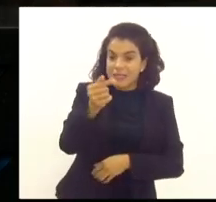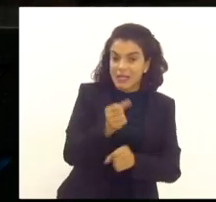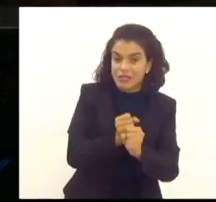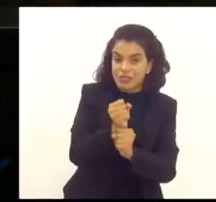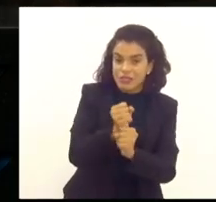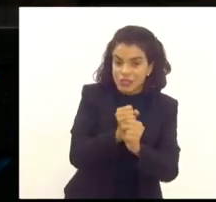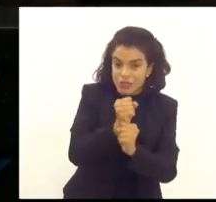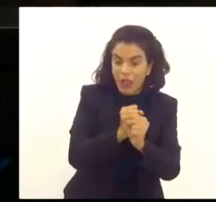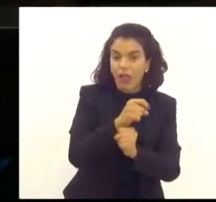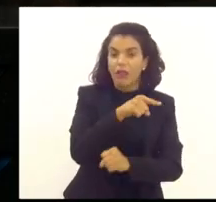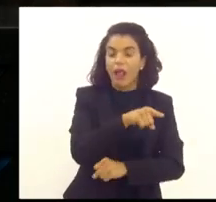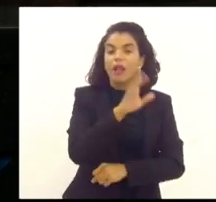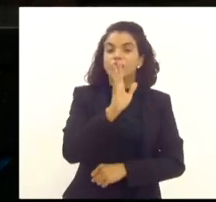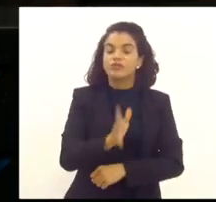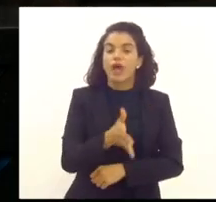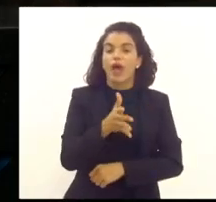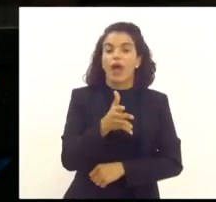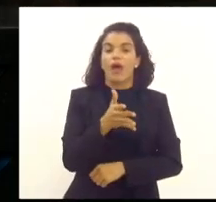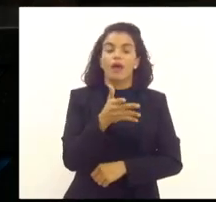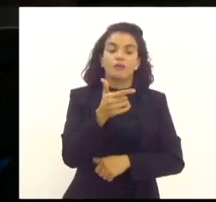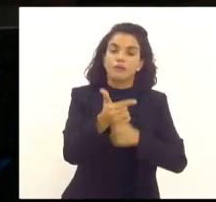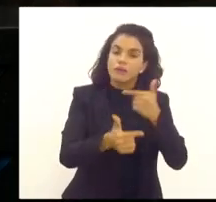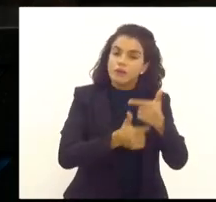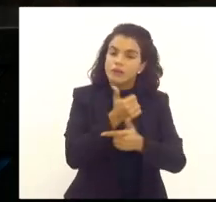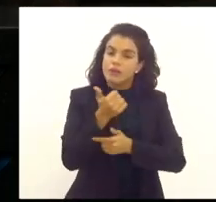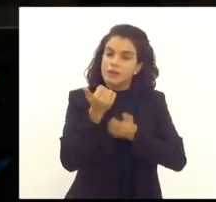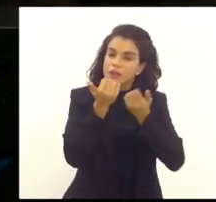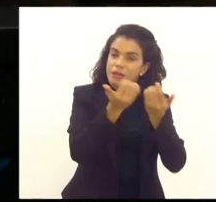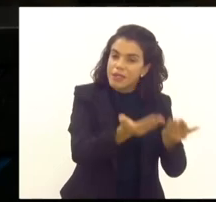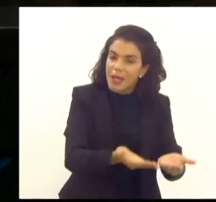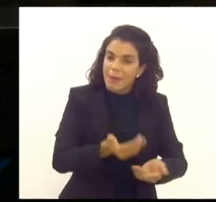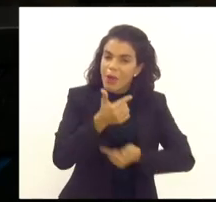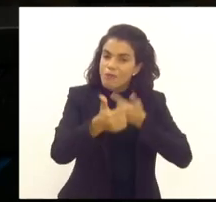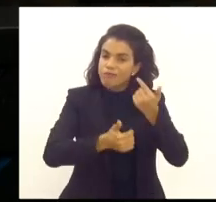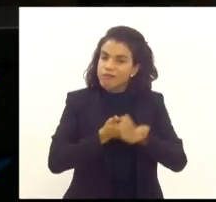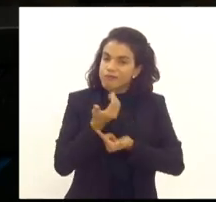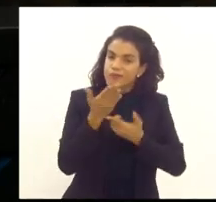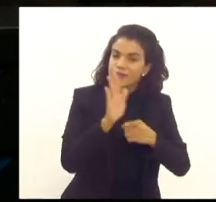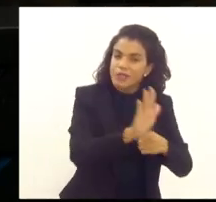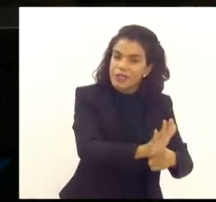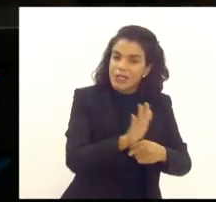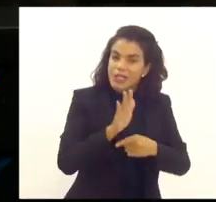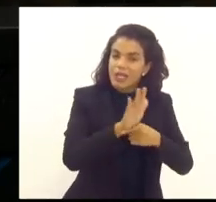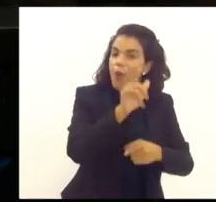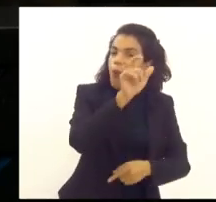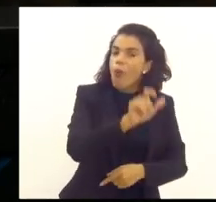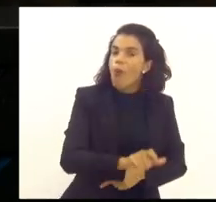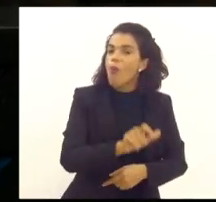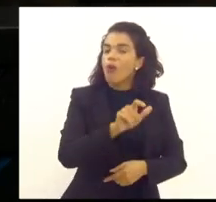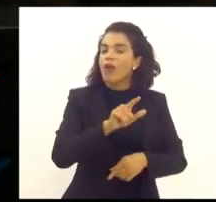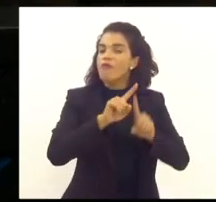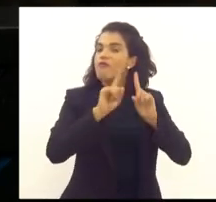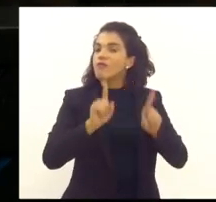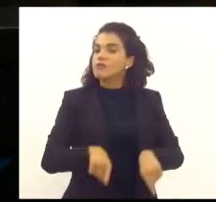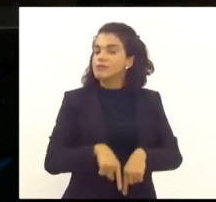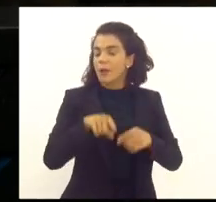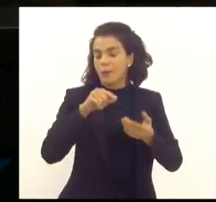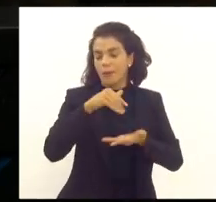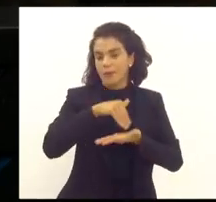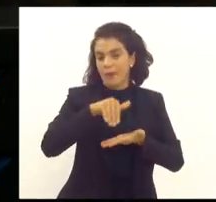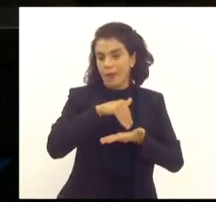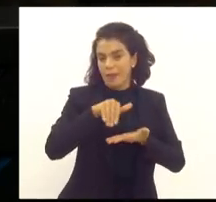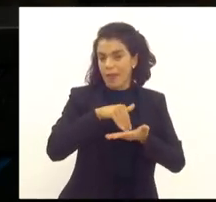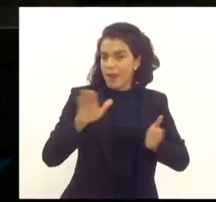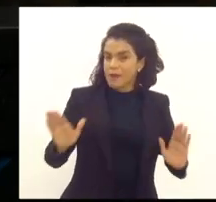anos ela serviu ao município de Simões Filho como secretária de política de